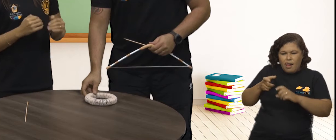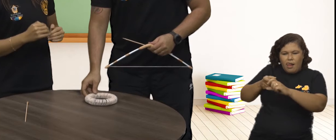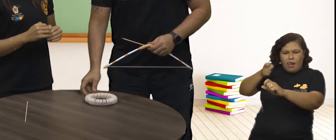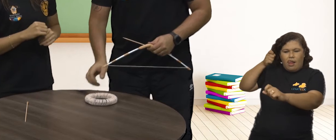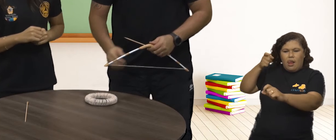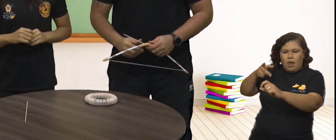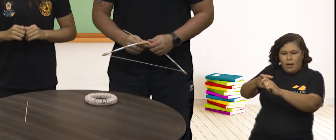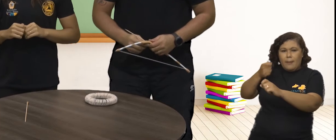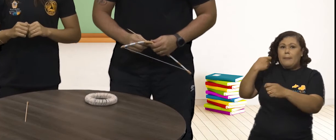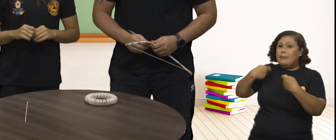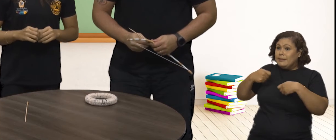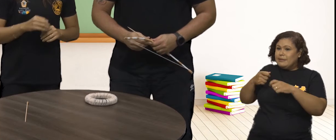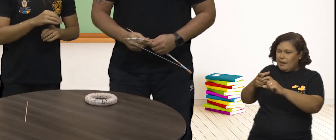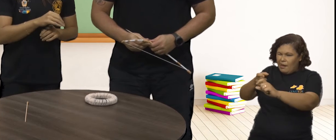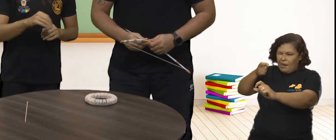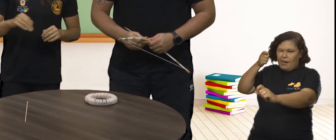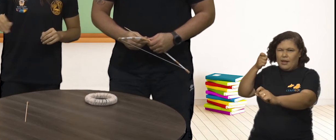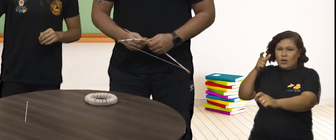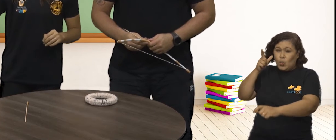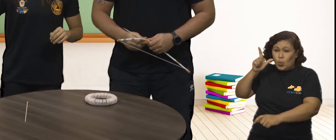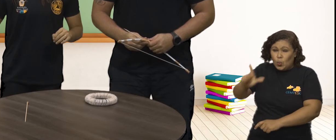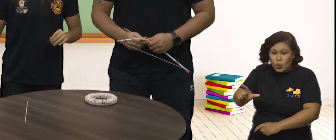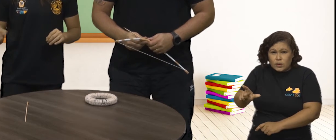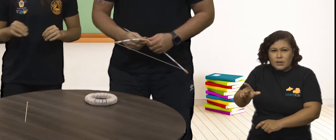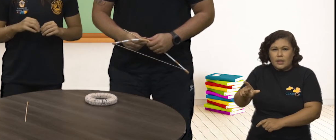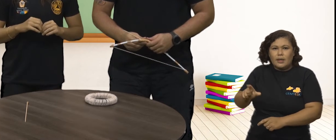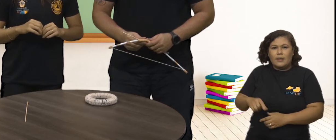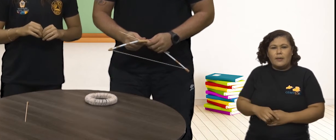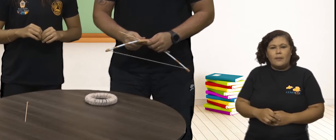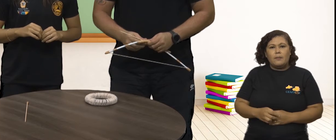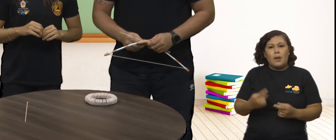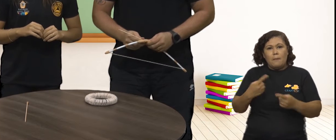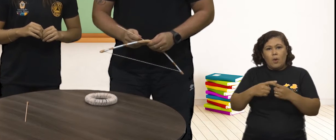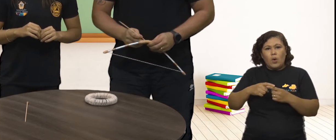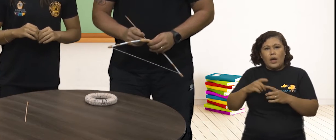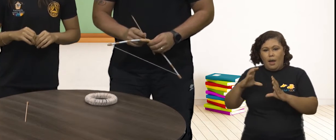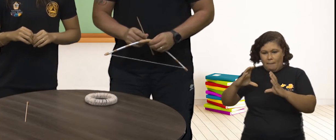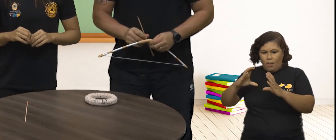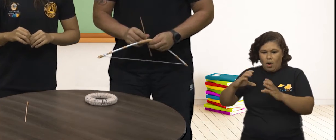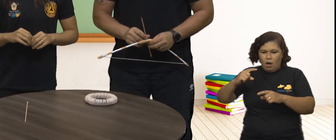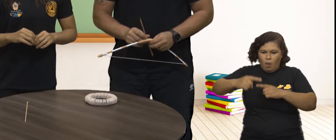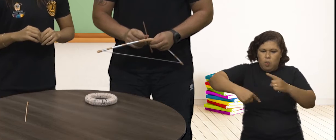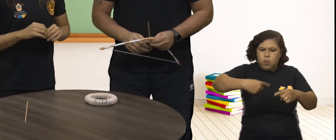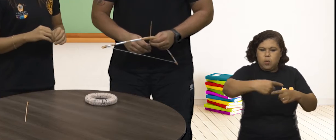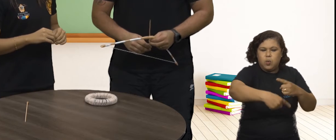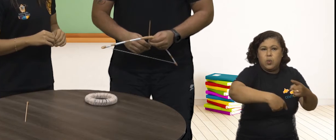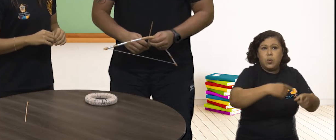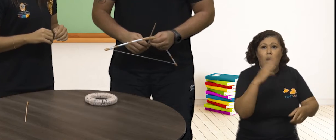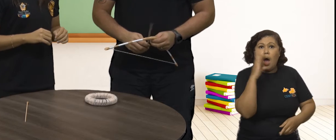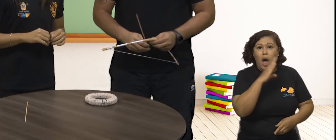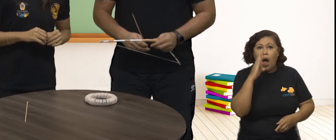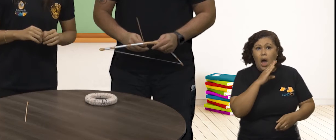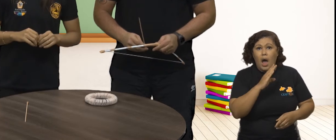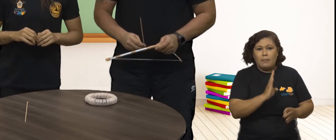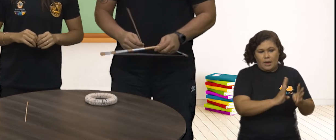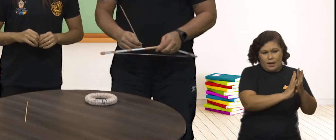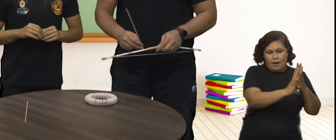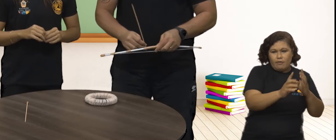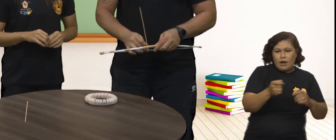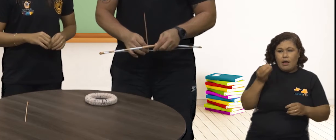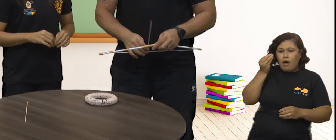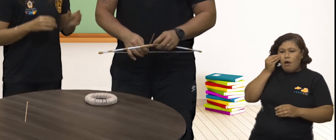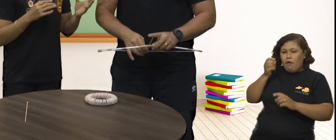vai rodando, passa em grande velocidade pela frente dos jogadores do time adversário. Eles tentam, um após o